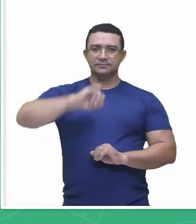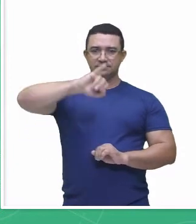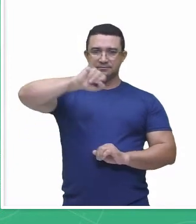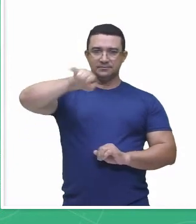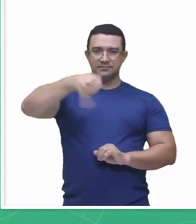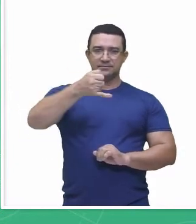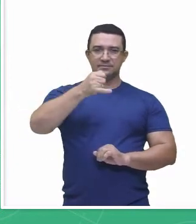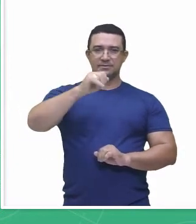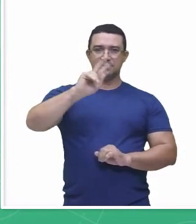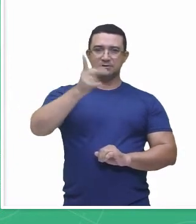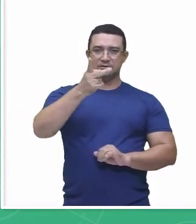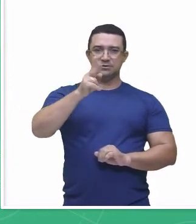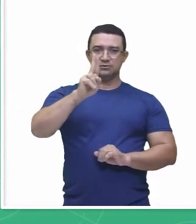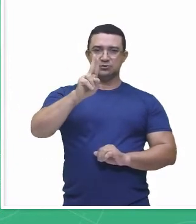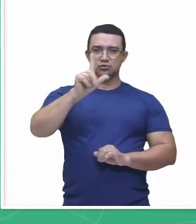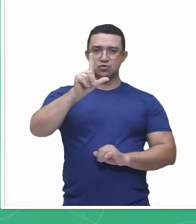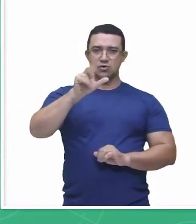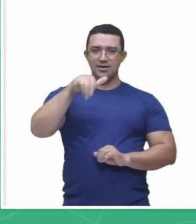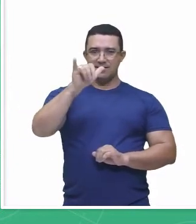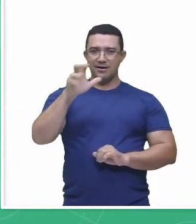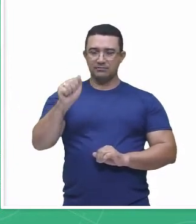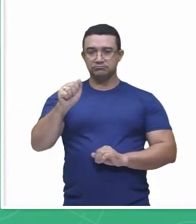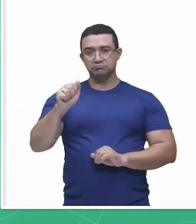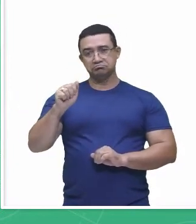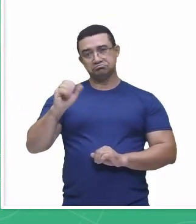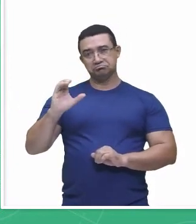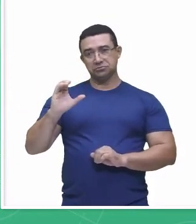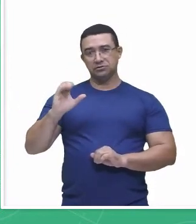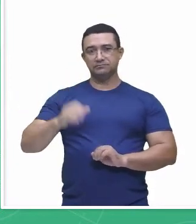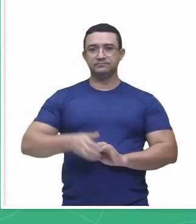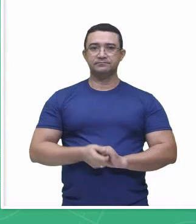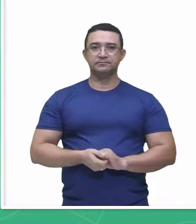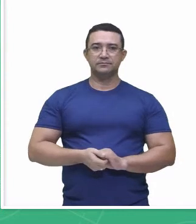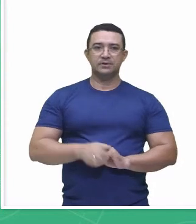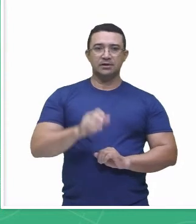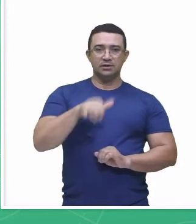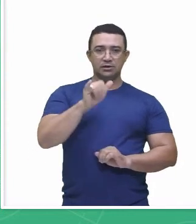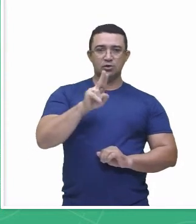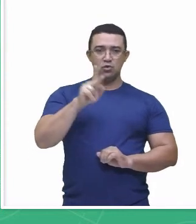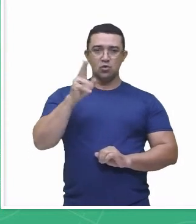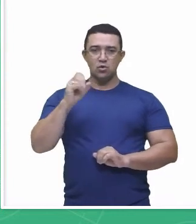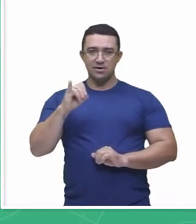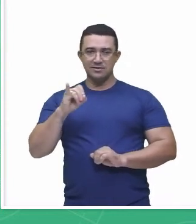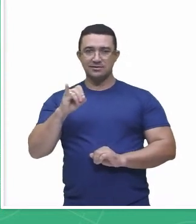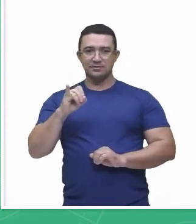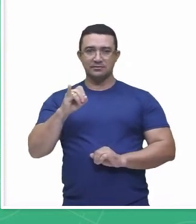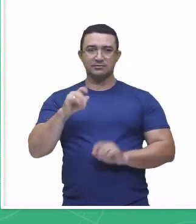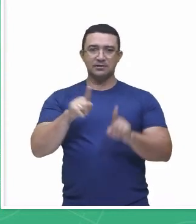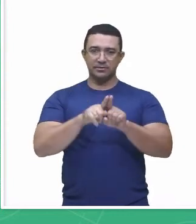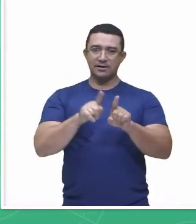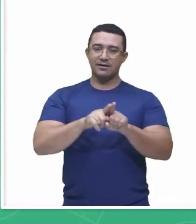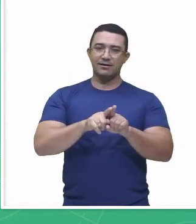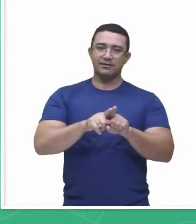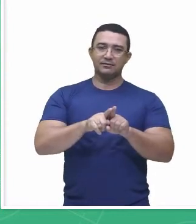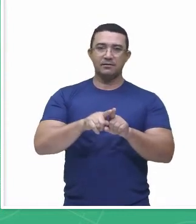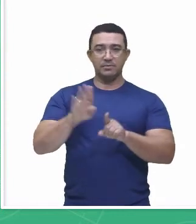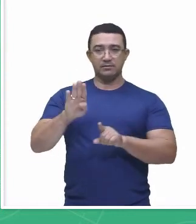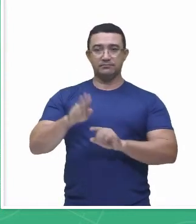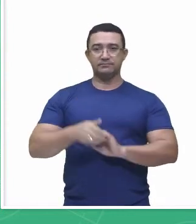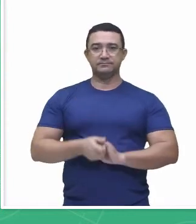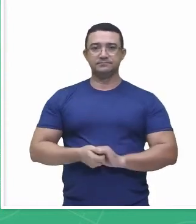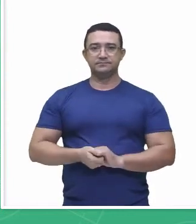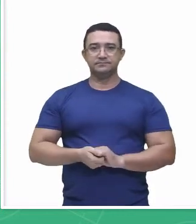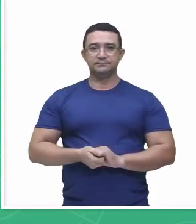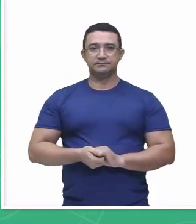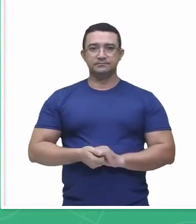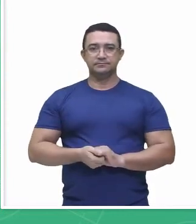que é a letra C, então temos aí uma discordância. Vamos mais um. O Yuri concorda, aliás, acha que é a letra B.